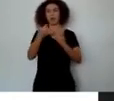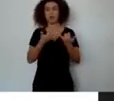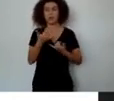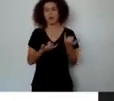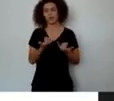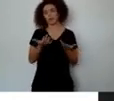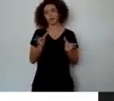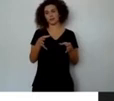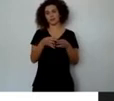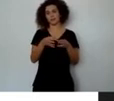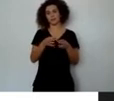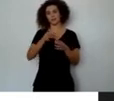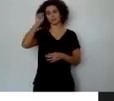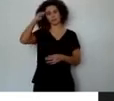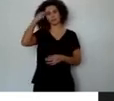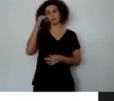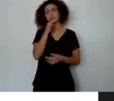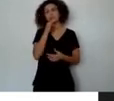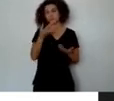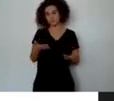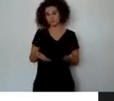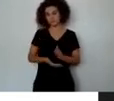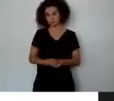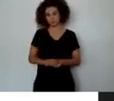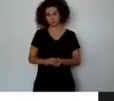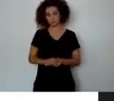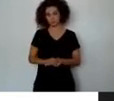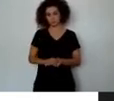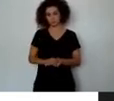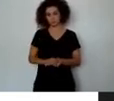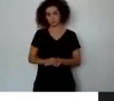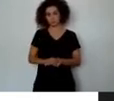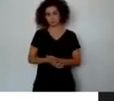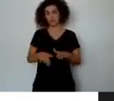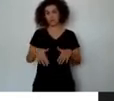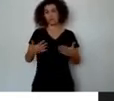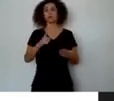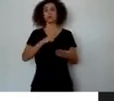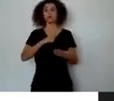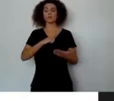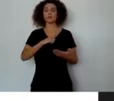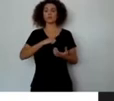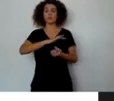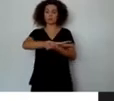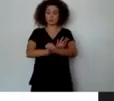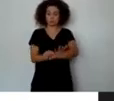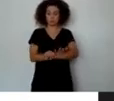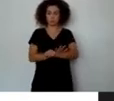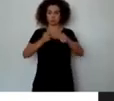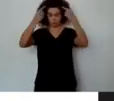das comunidades, por exemplo. Então, existe um preconceito estético também